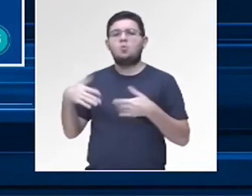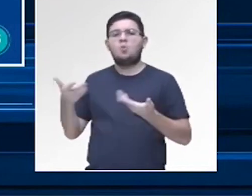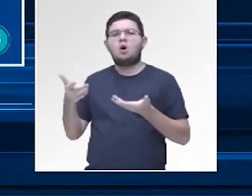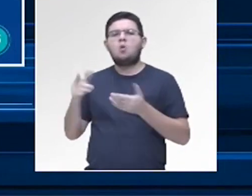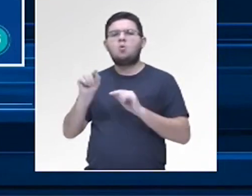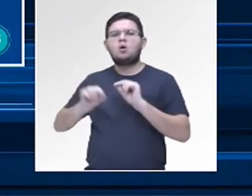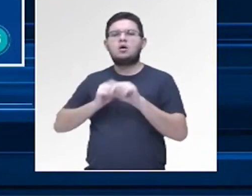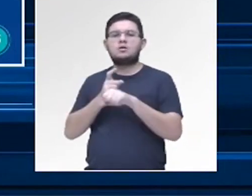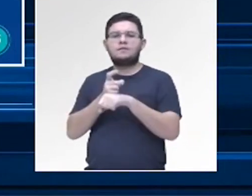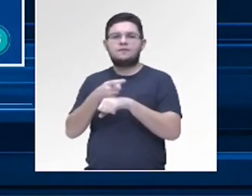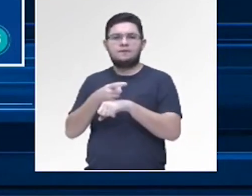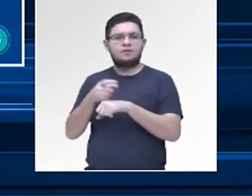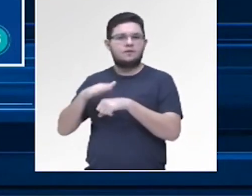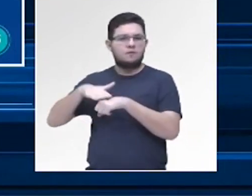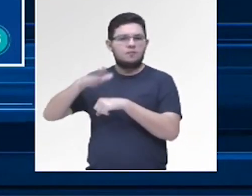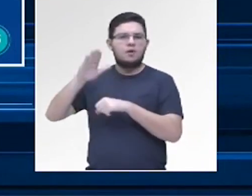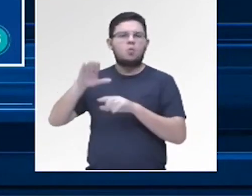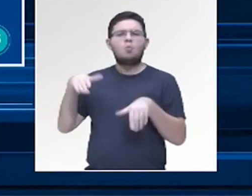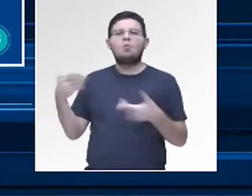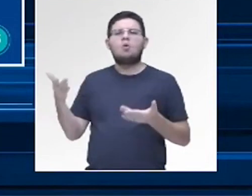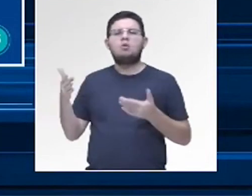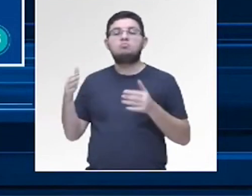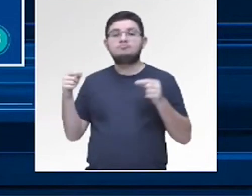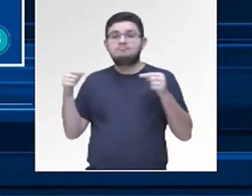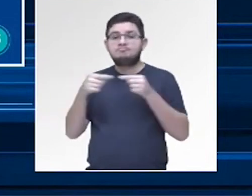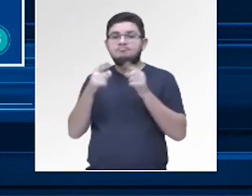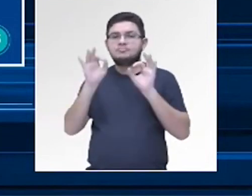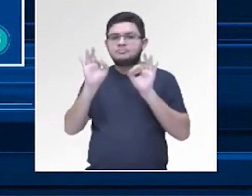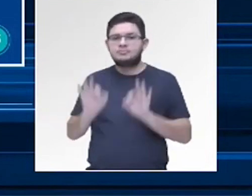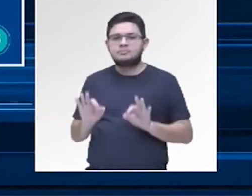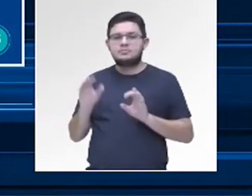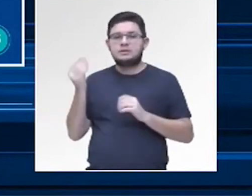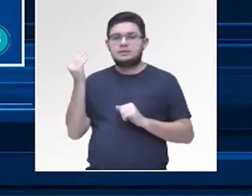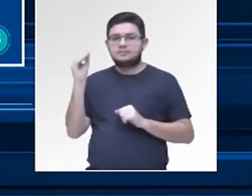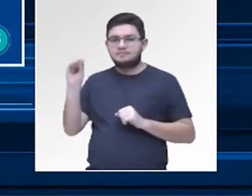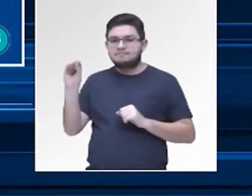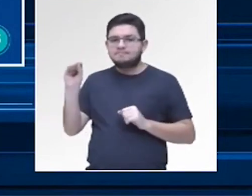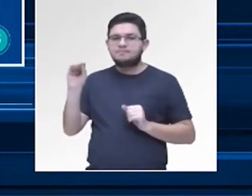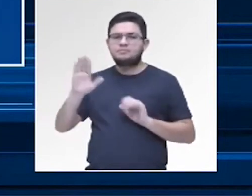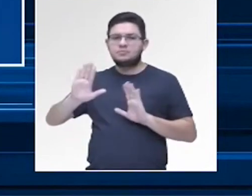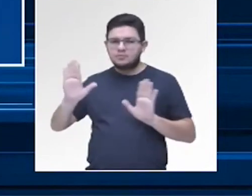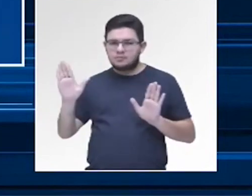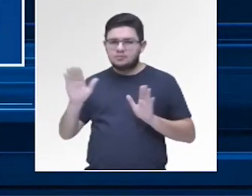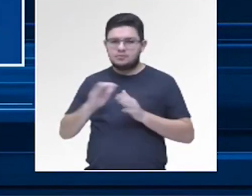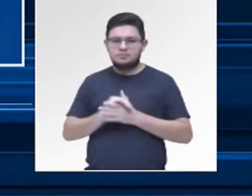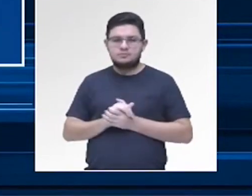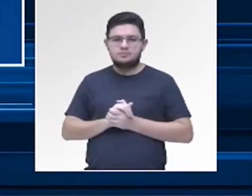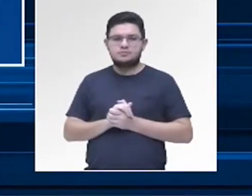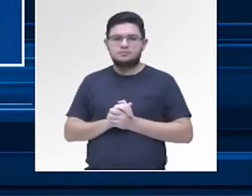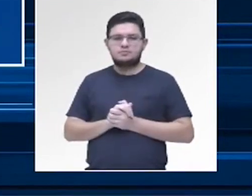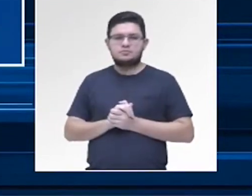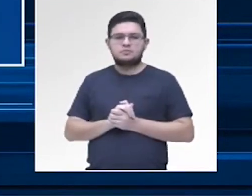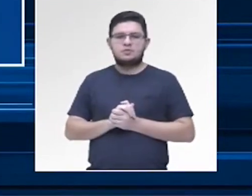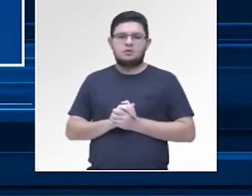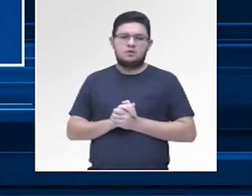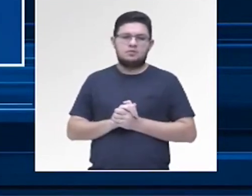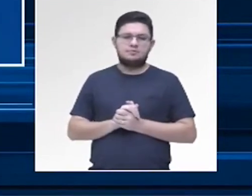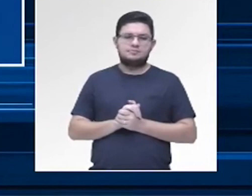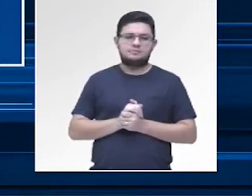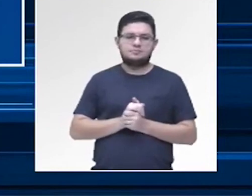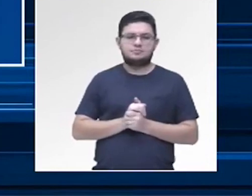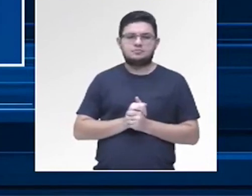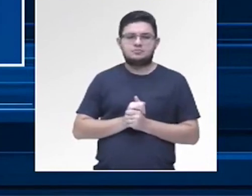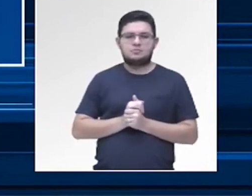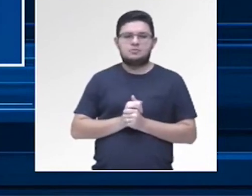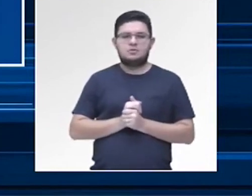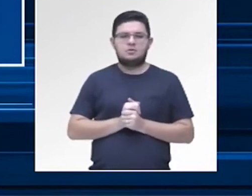Eu tenho duas opções, então eu vou utilizar o superlativo correto. Tá bem? Vamos lá. Let's complete with the superlative. Vamos